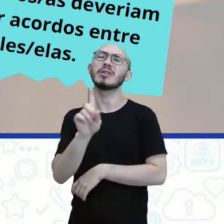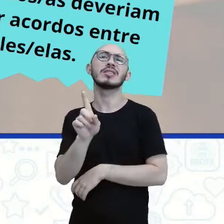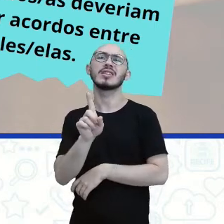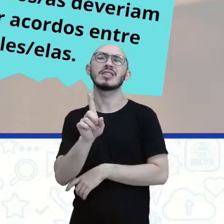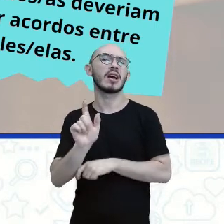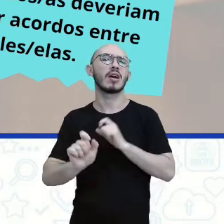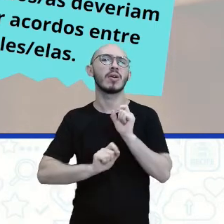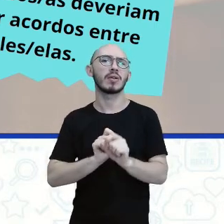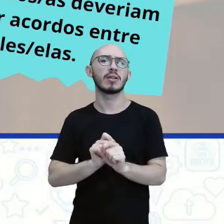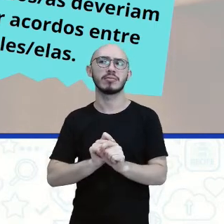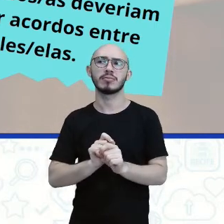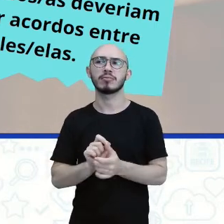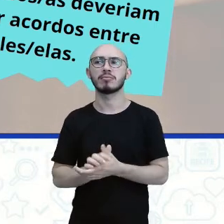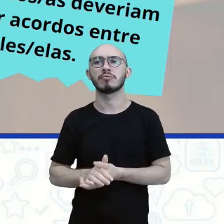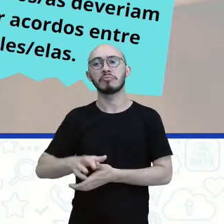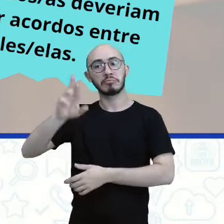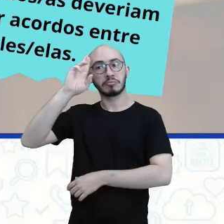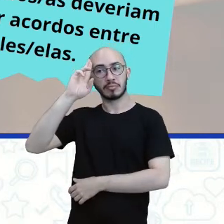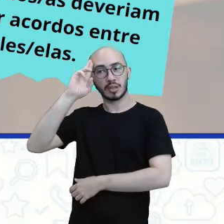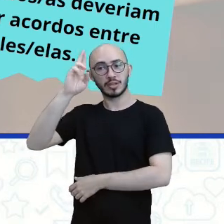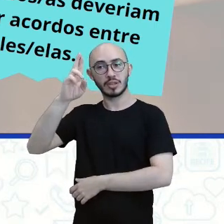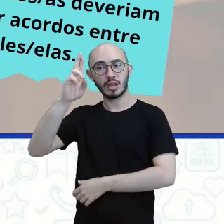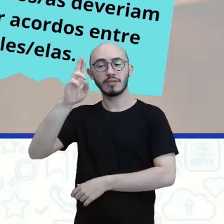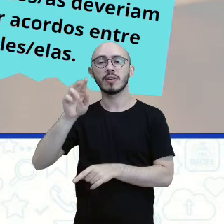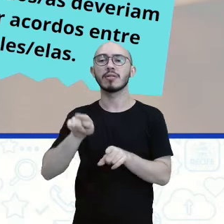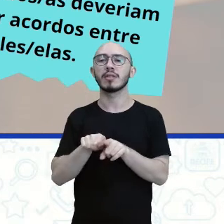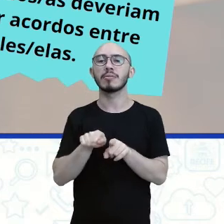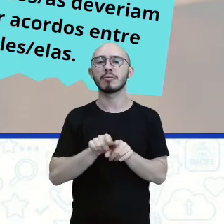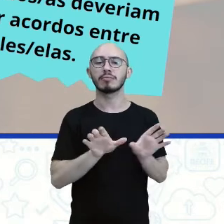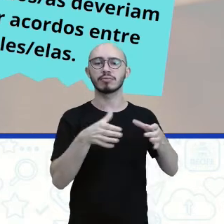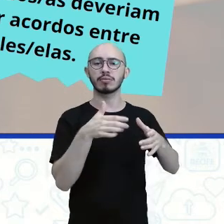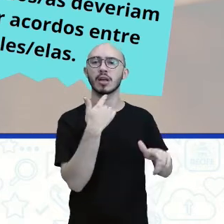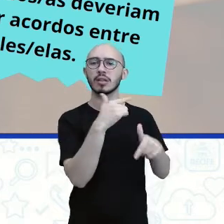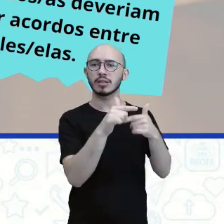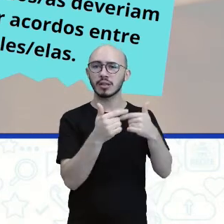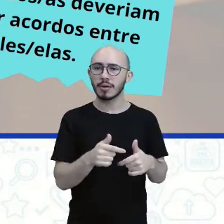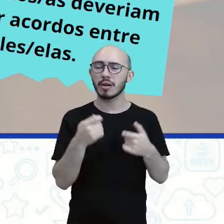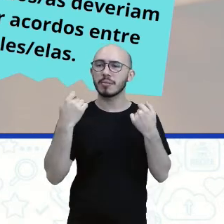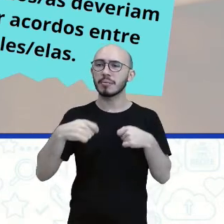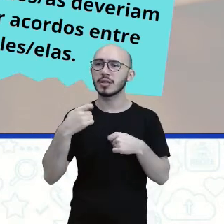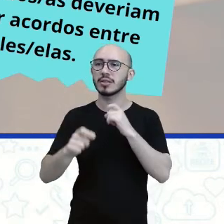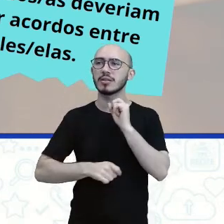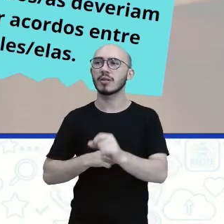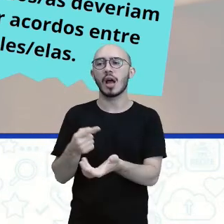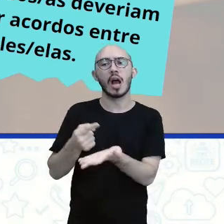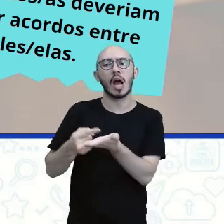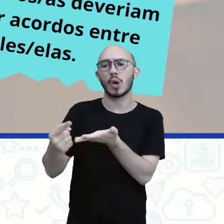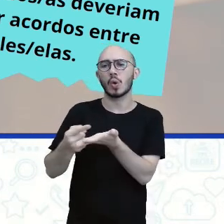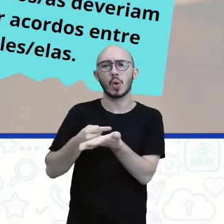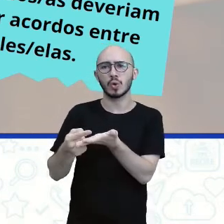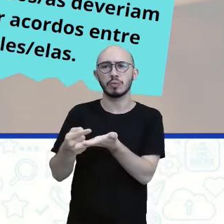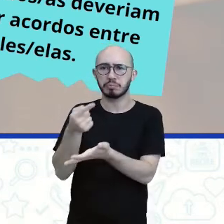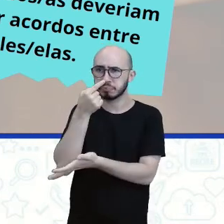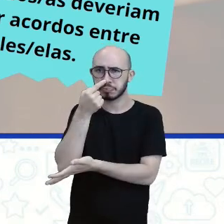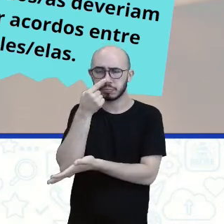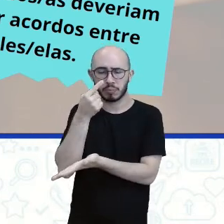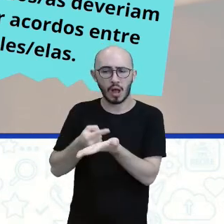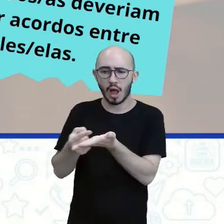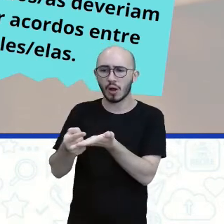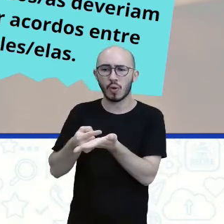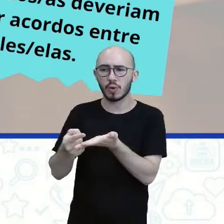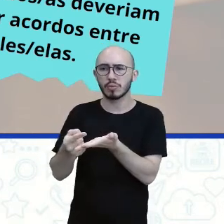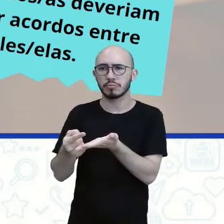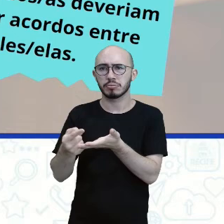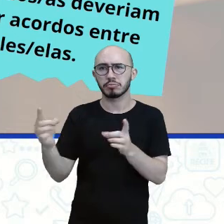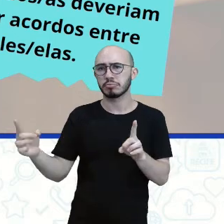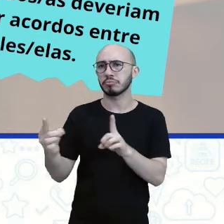que patroas e empregados ou empregadas deveriam realizar acordos entre eles, entre elas, enfim. Então, em